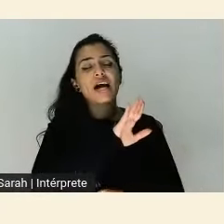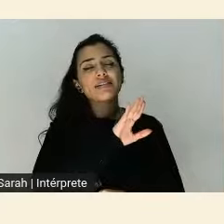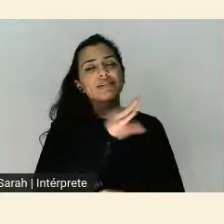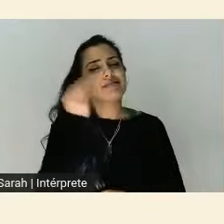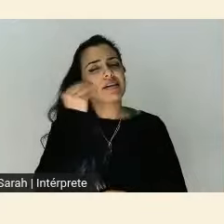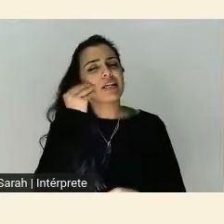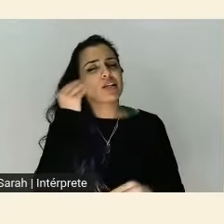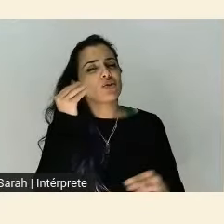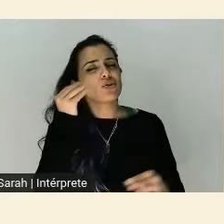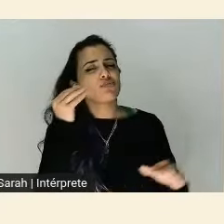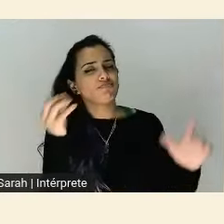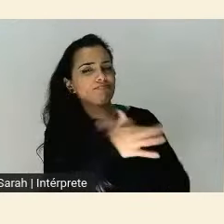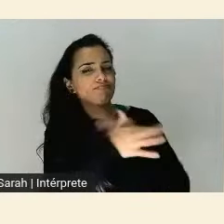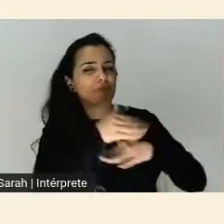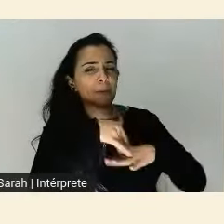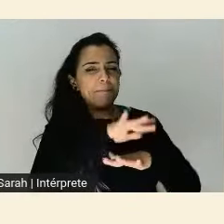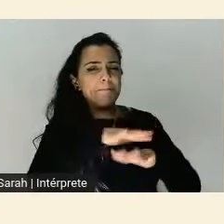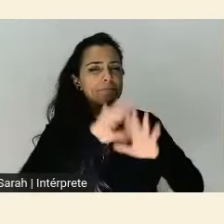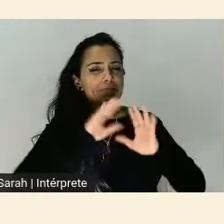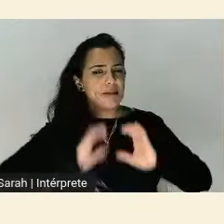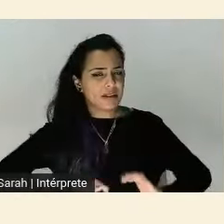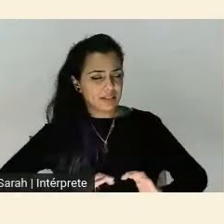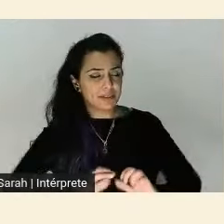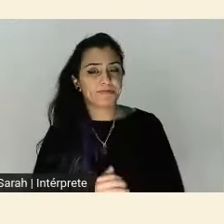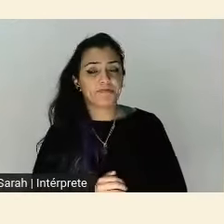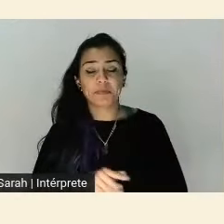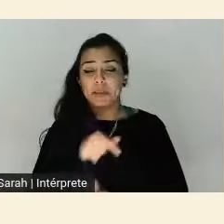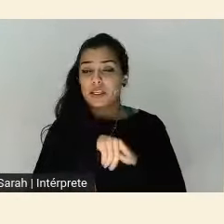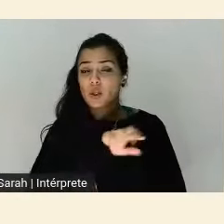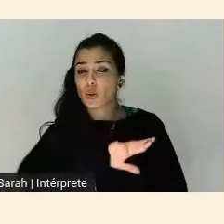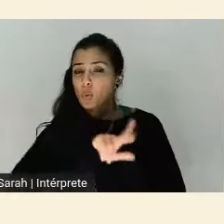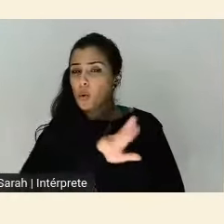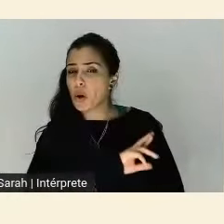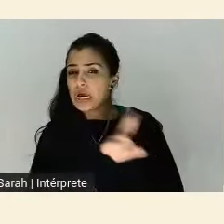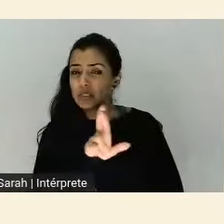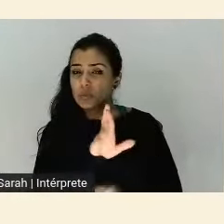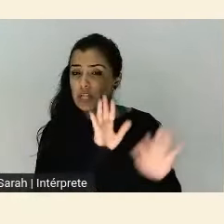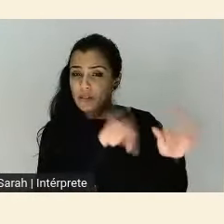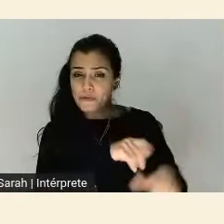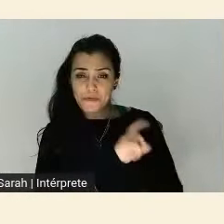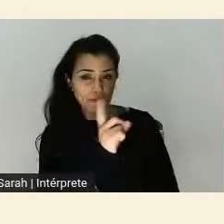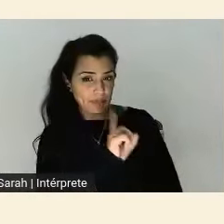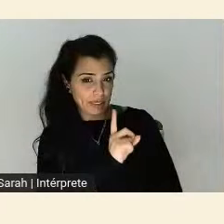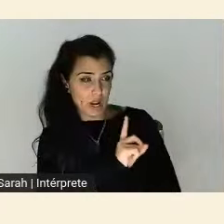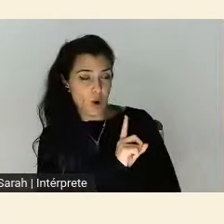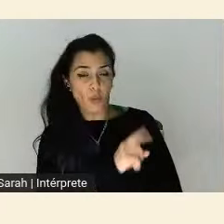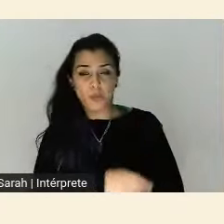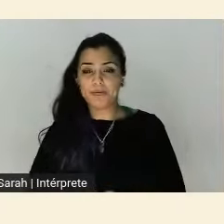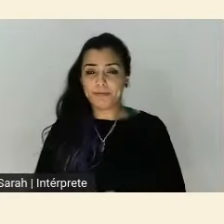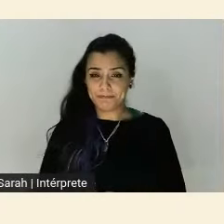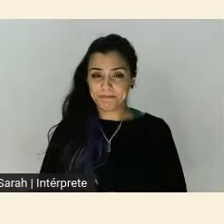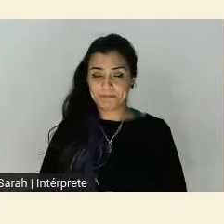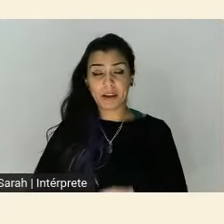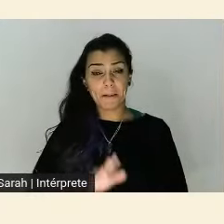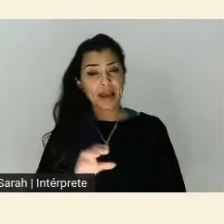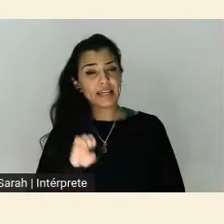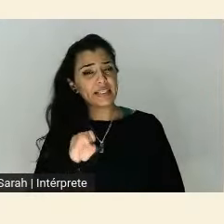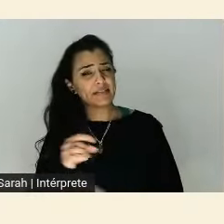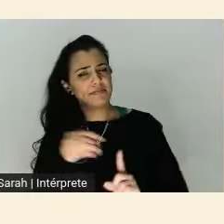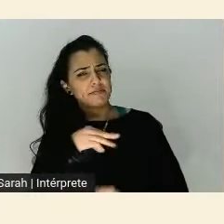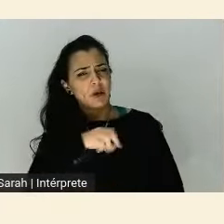civilizado. Mas esse não é o resultado final da memória modernista. Mas se Macunaíma